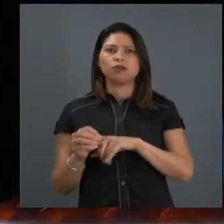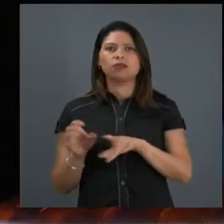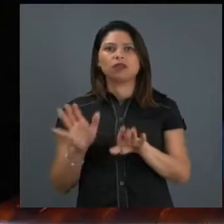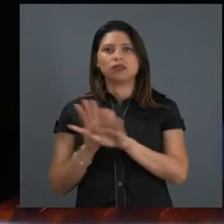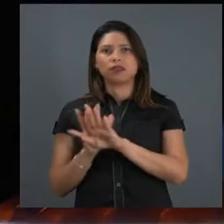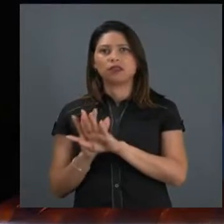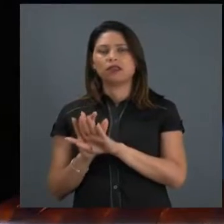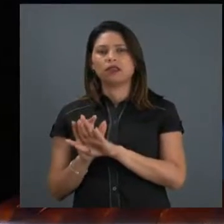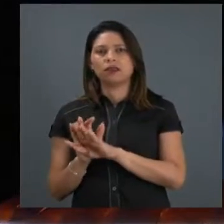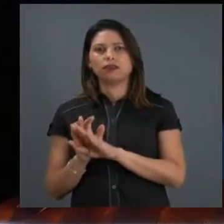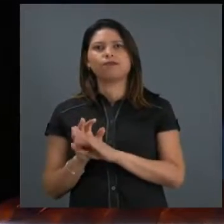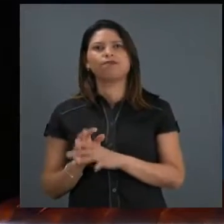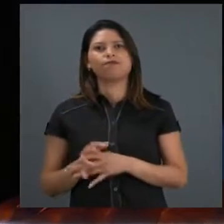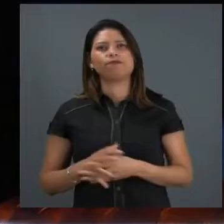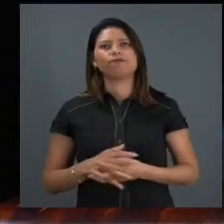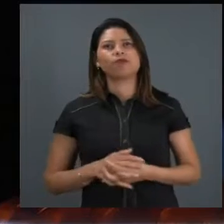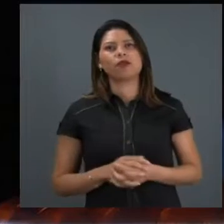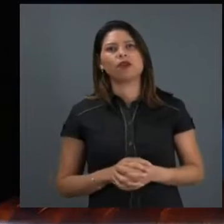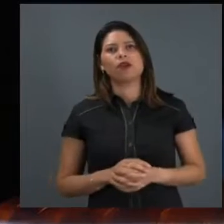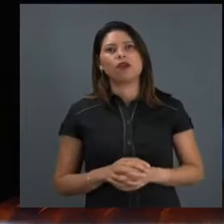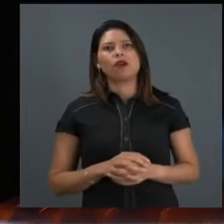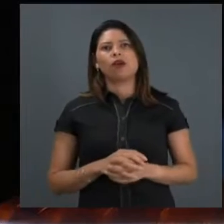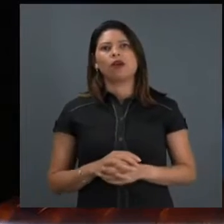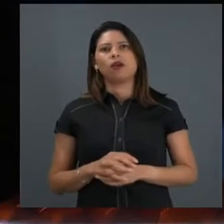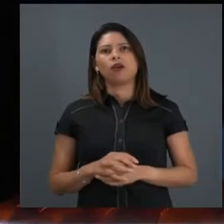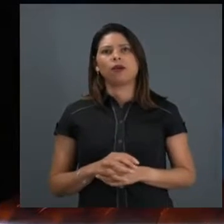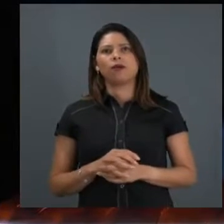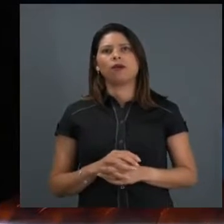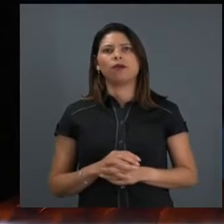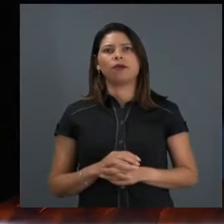calcule, o meu escritório fica